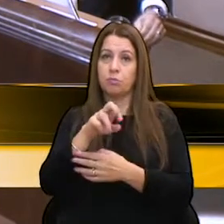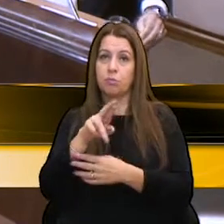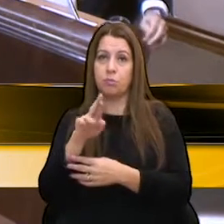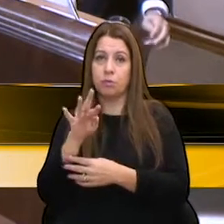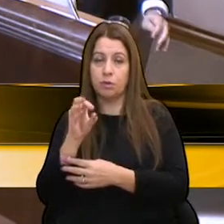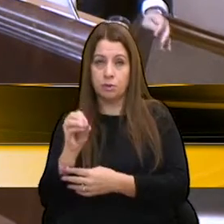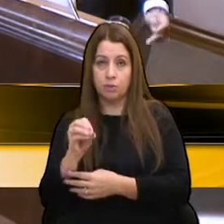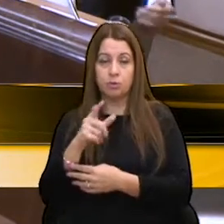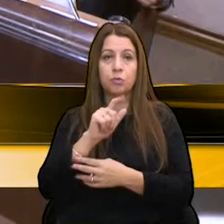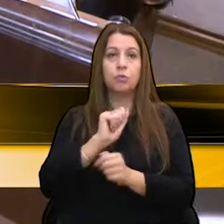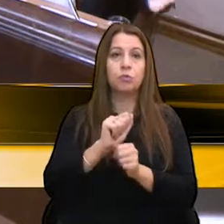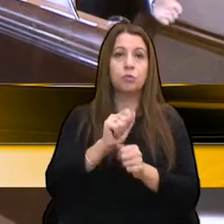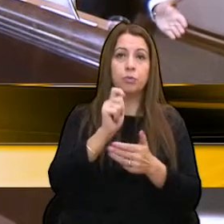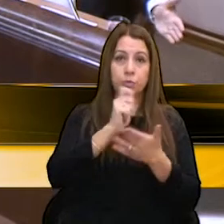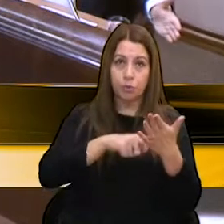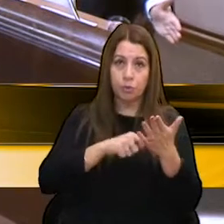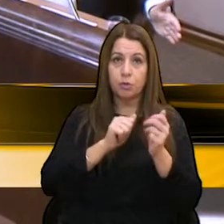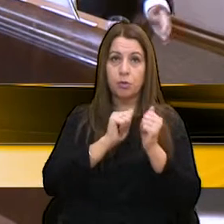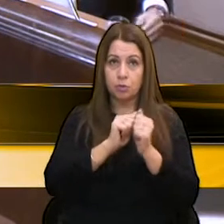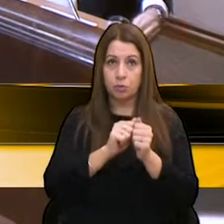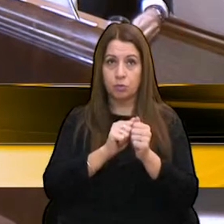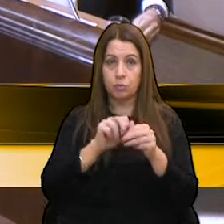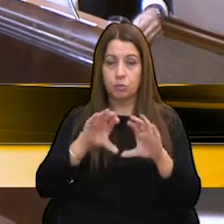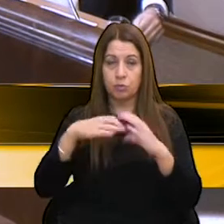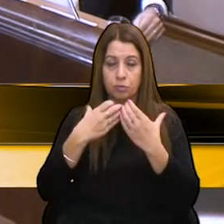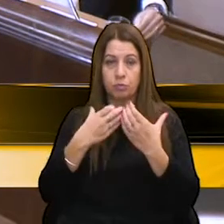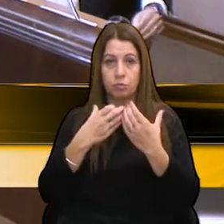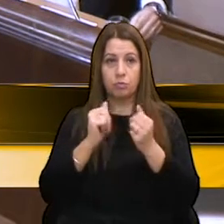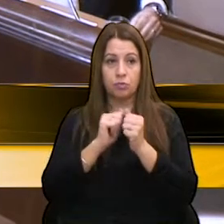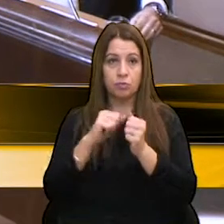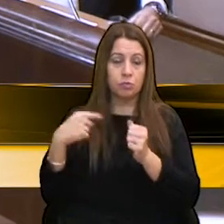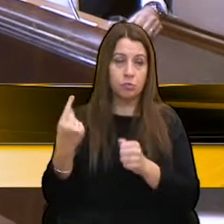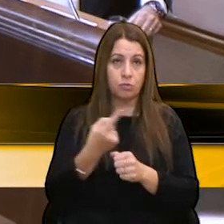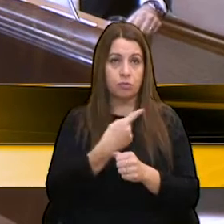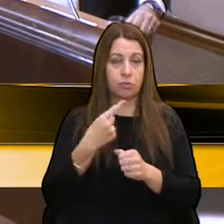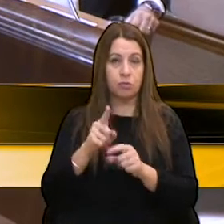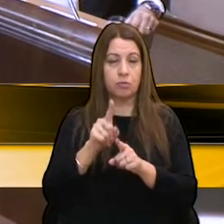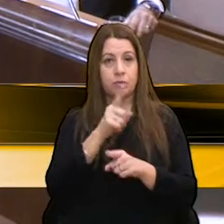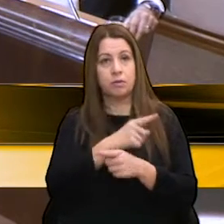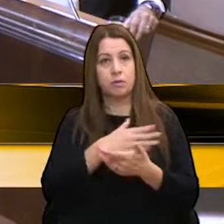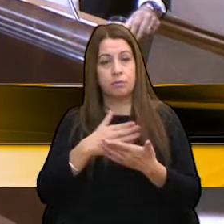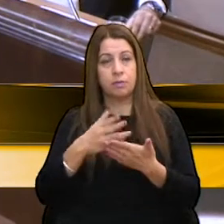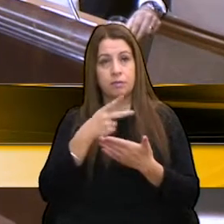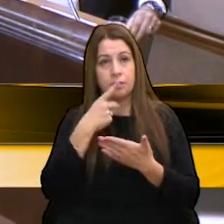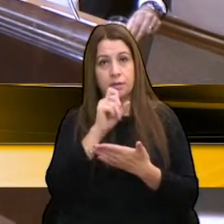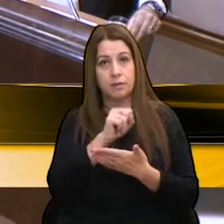e protocolar juntamente. Eu entendo que o plenário desta casa em conjunto deve sim se